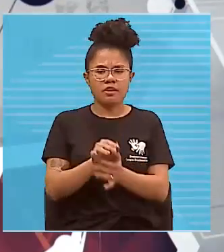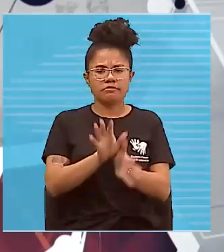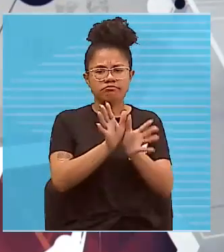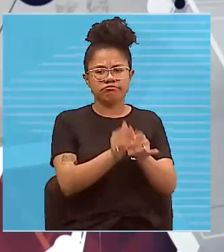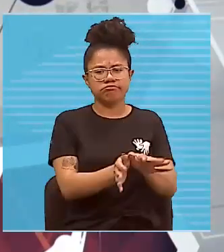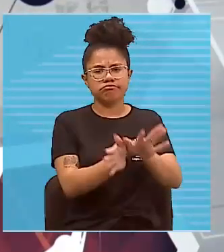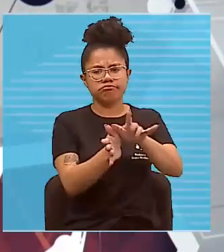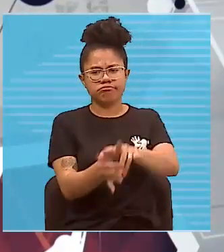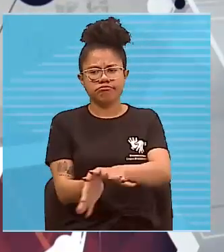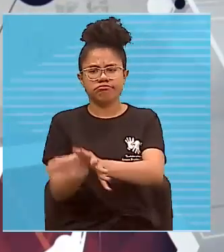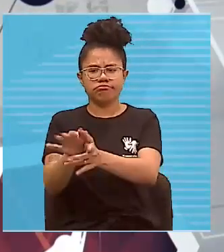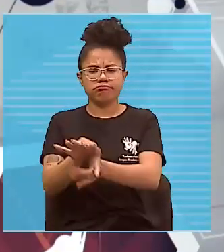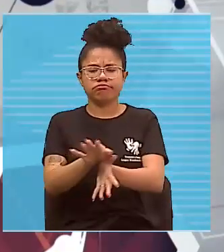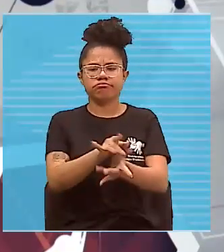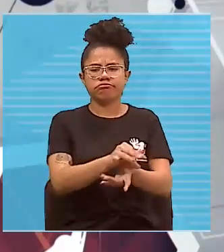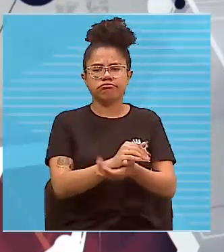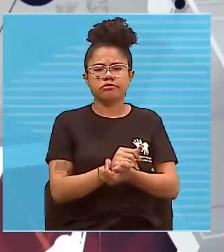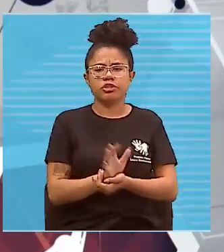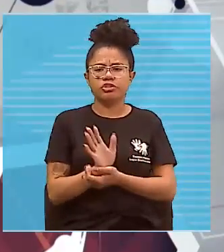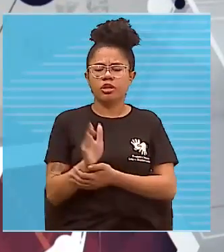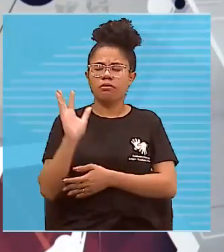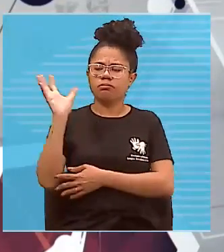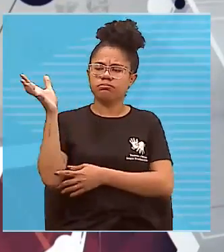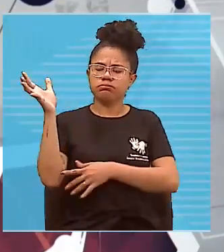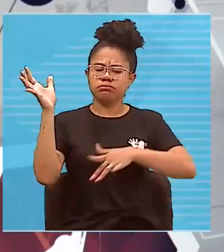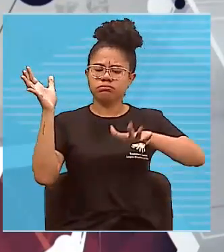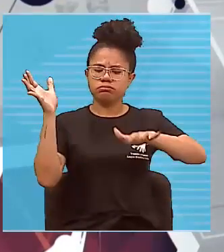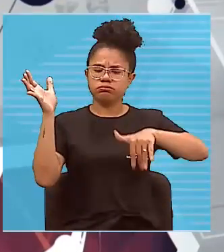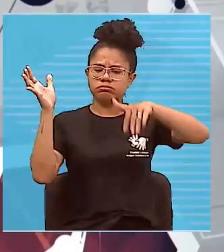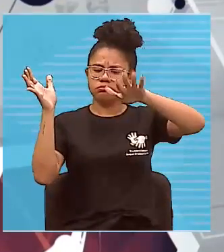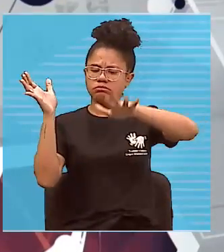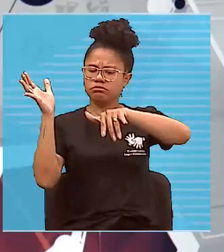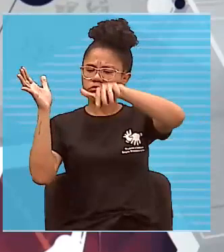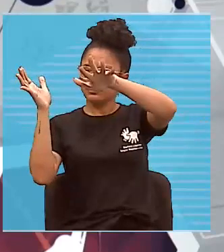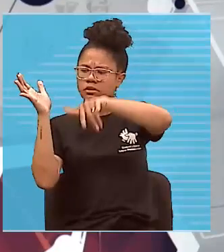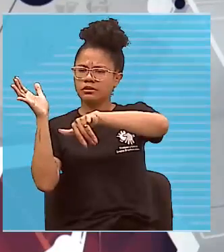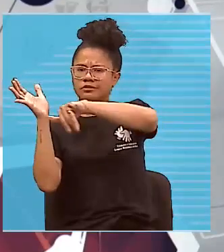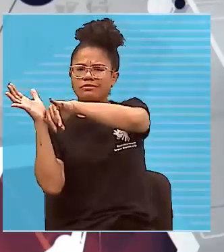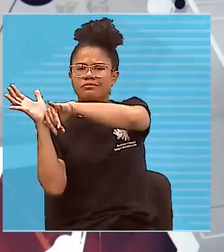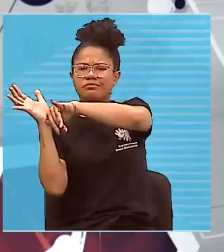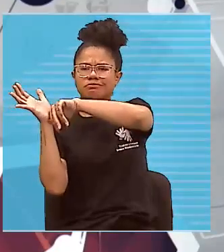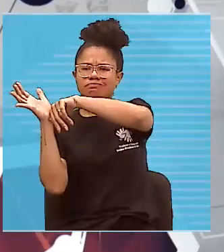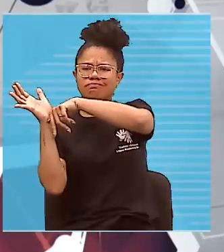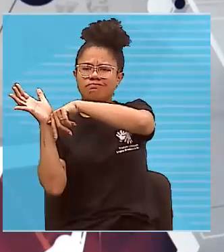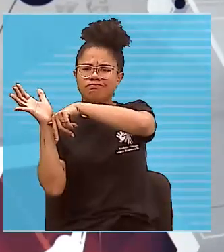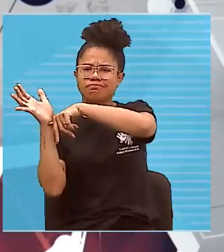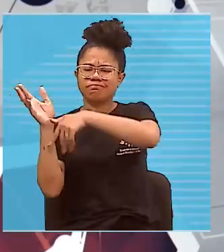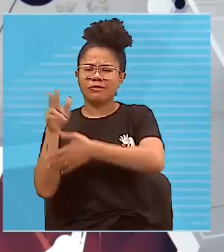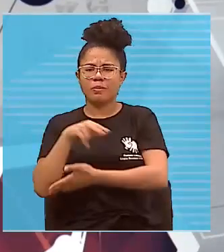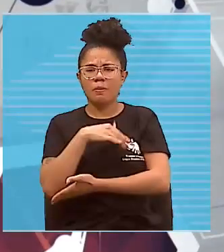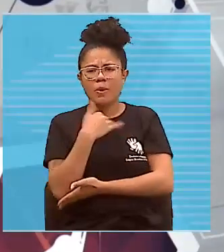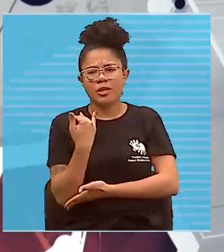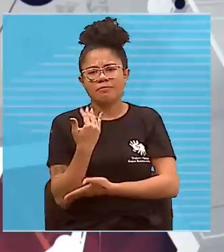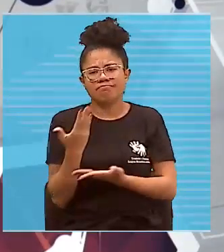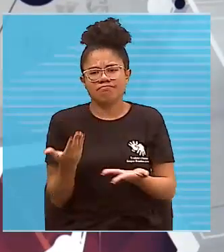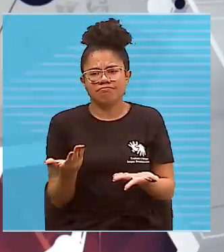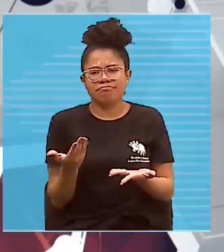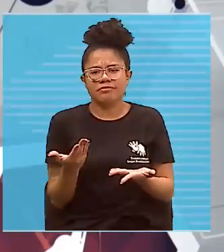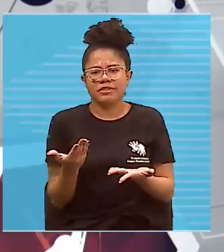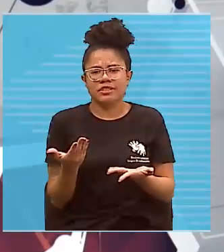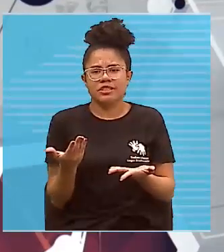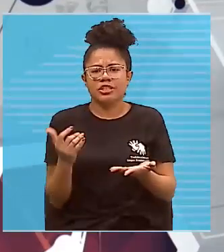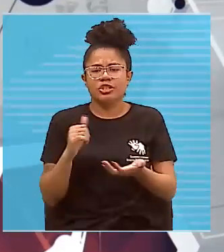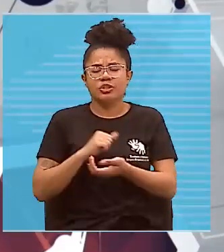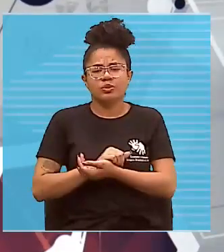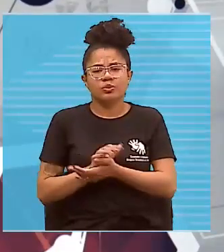migratórias, elas estavam se chocando com os aerogeradores e isso estava causando um impacto na